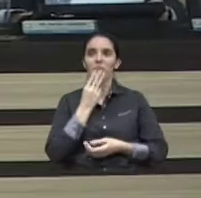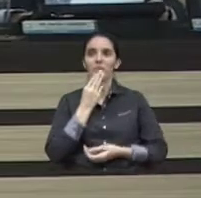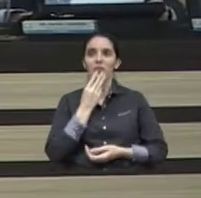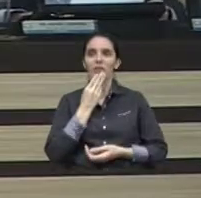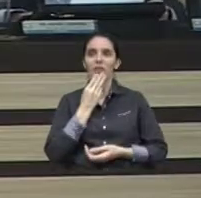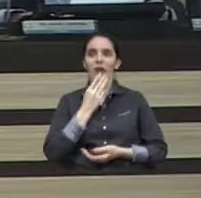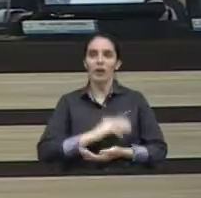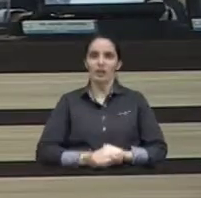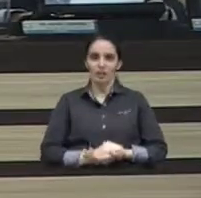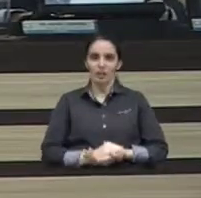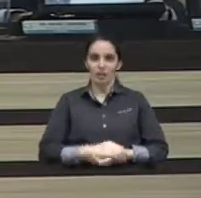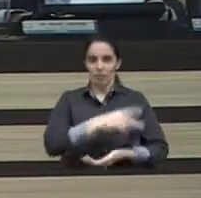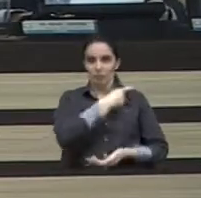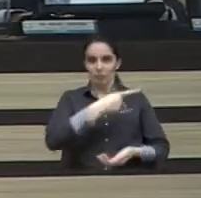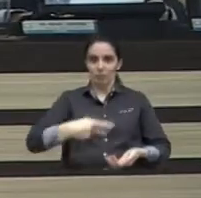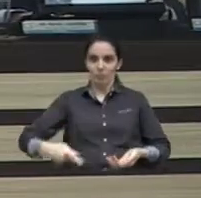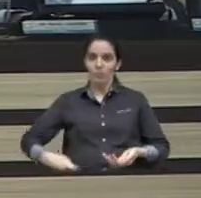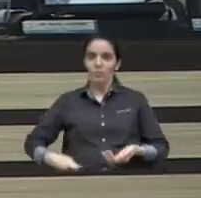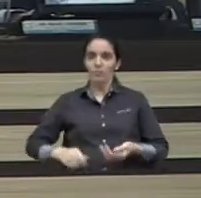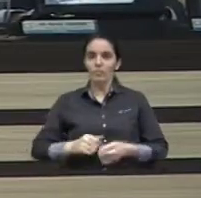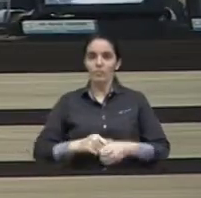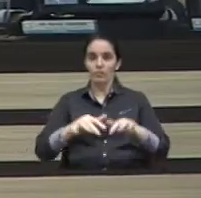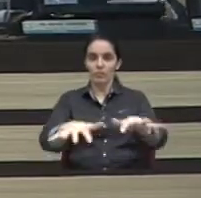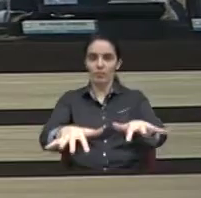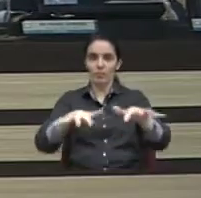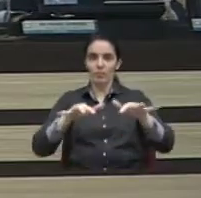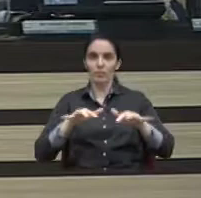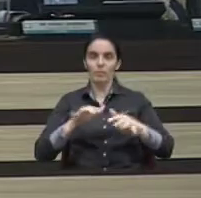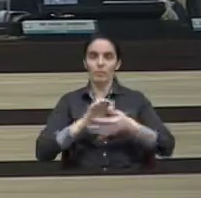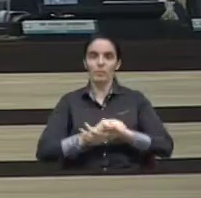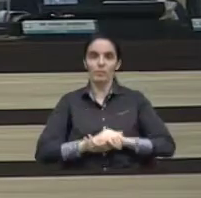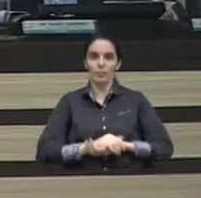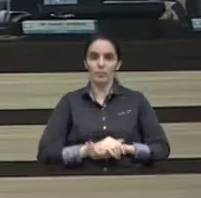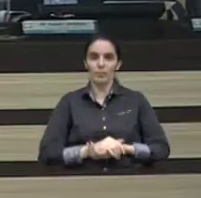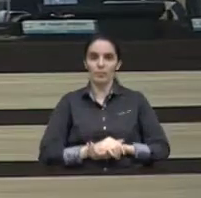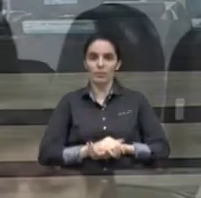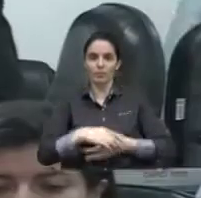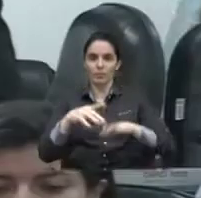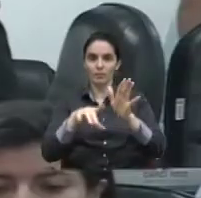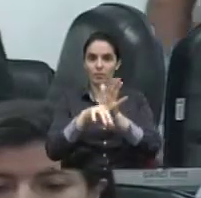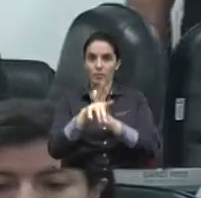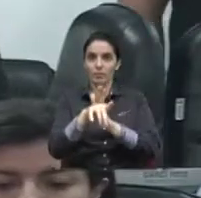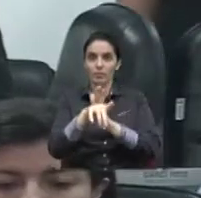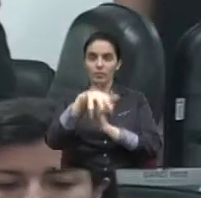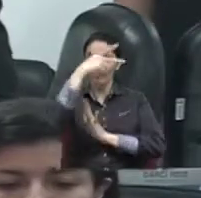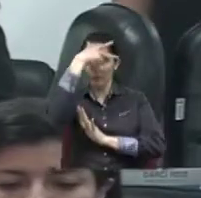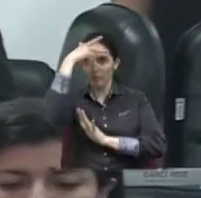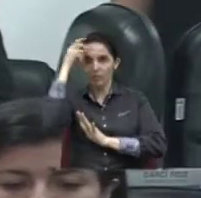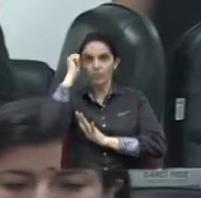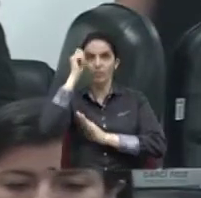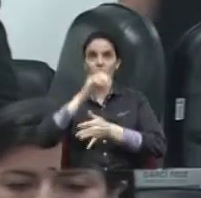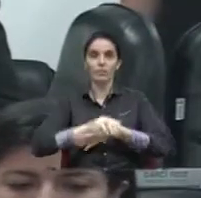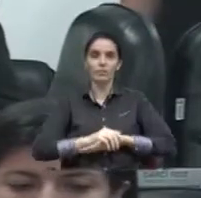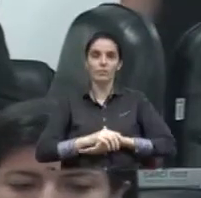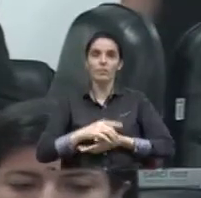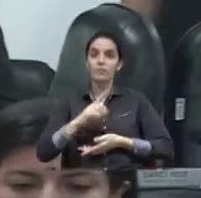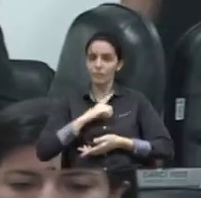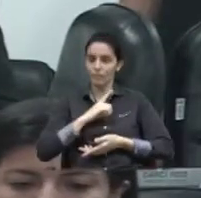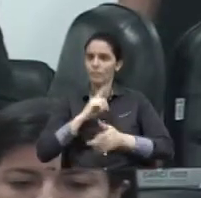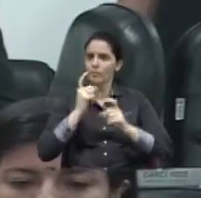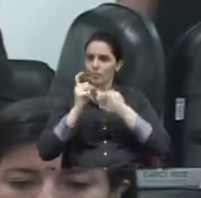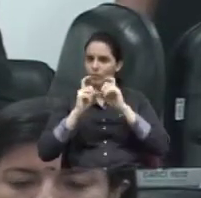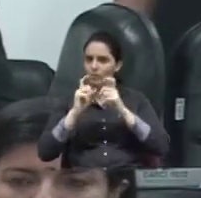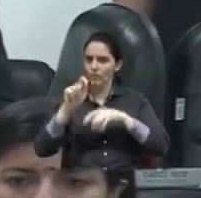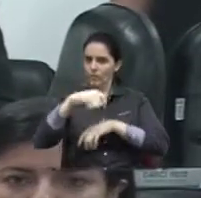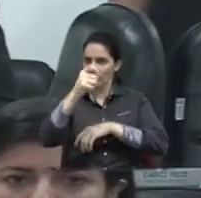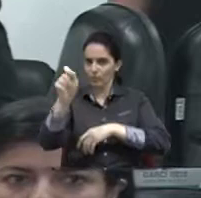Senhor presidente, nobres pares, público presente, eu faço esse requerimento uma vez que eu estive participando da reunião de uma associação